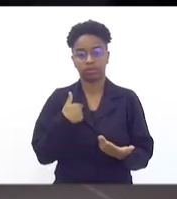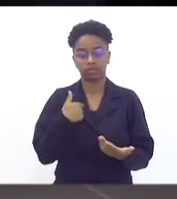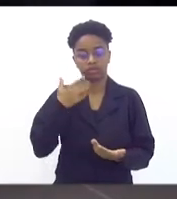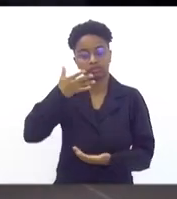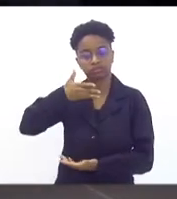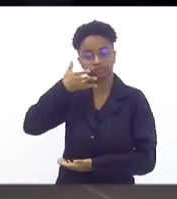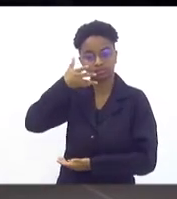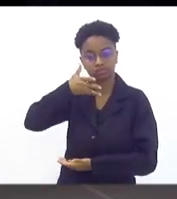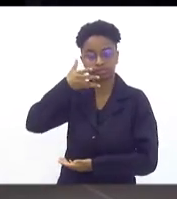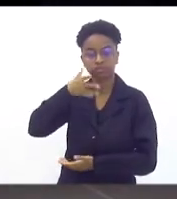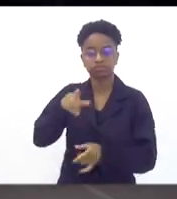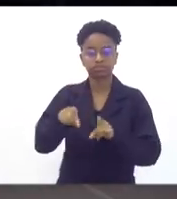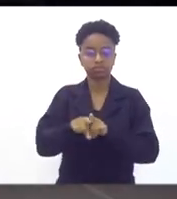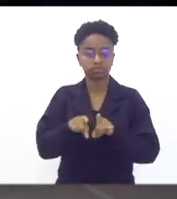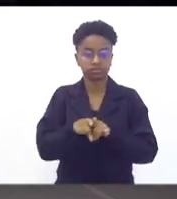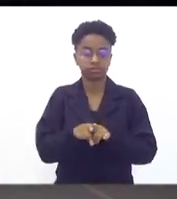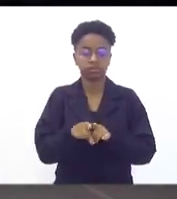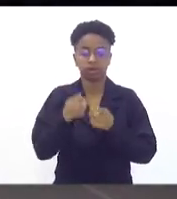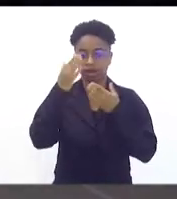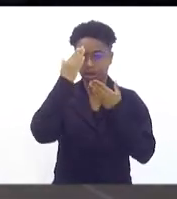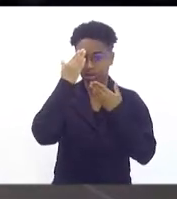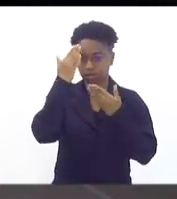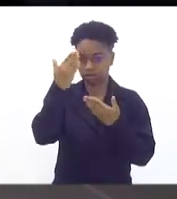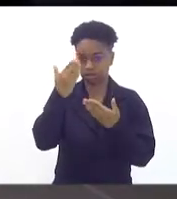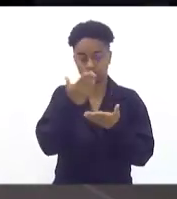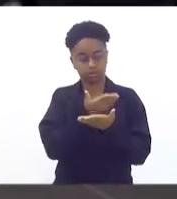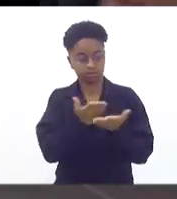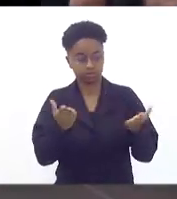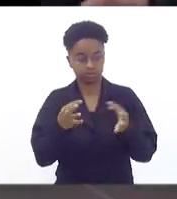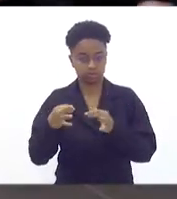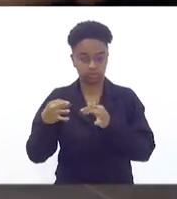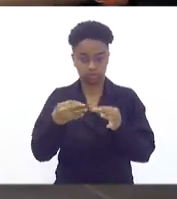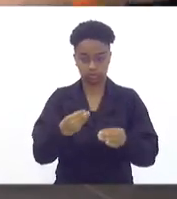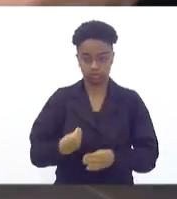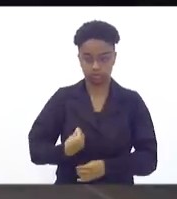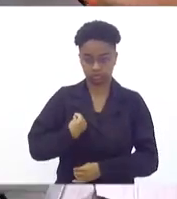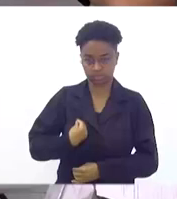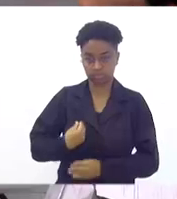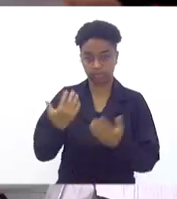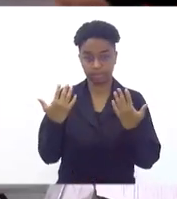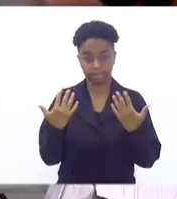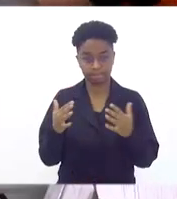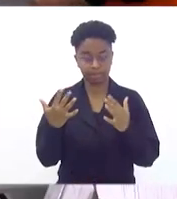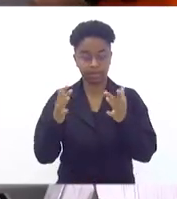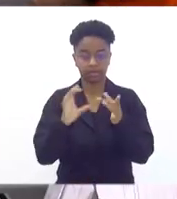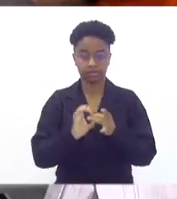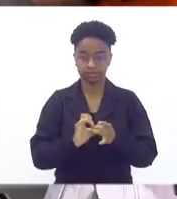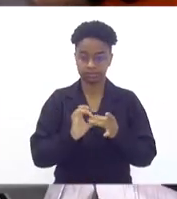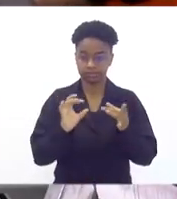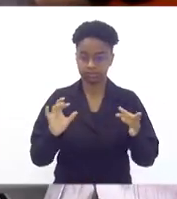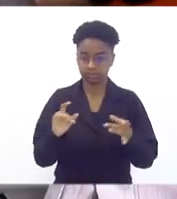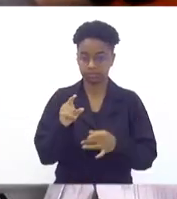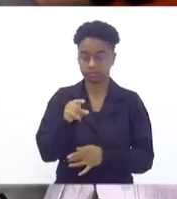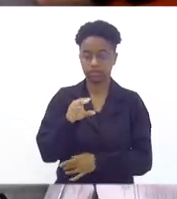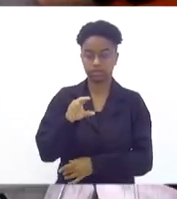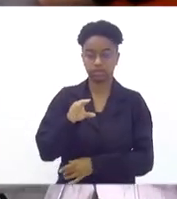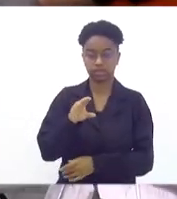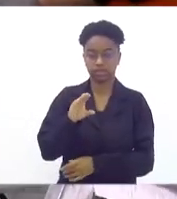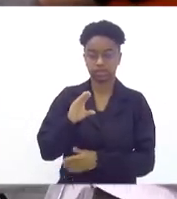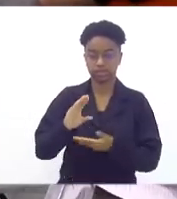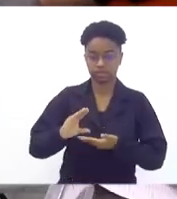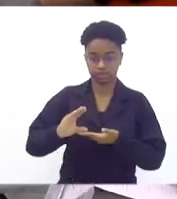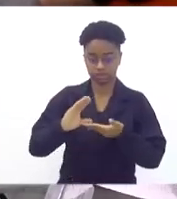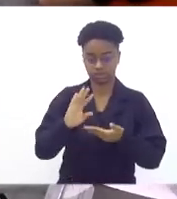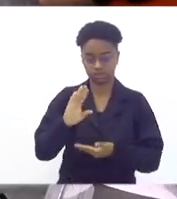minhas palavras e ficar aqui a gratidão por todos presentes Muito obrigado Parabéns pela disposição Conselheiro Charles Batista e